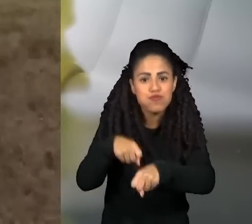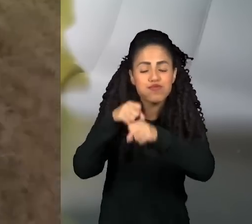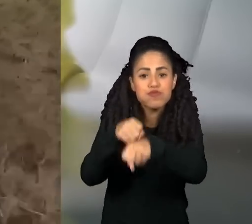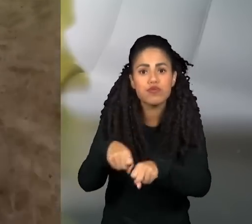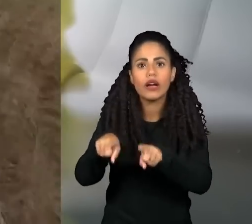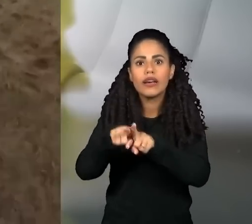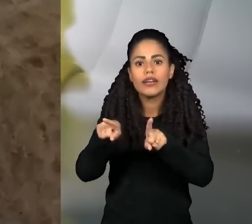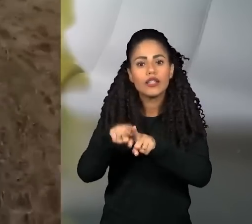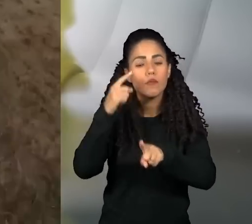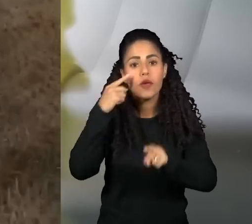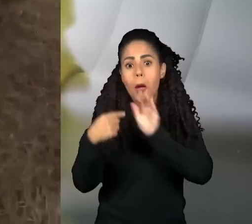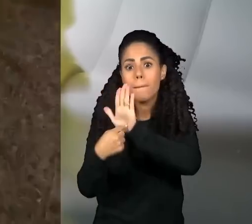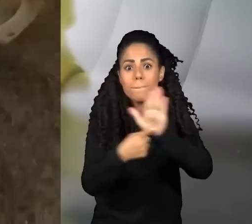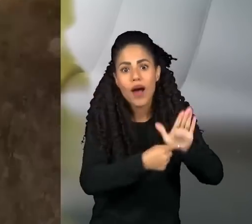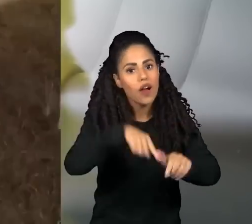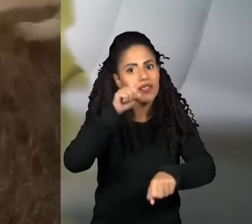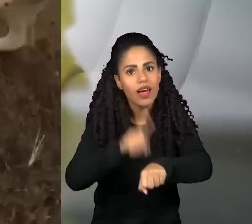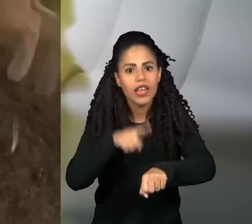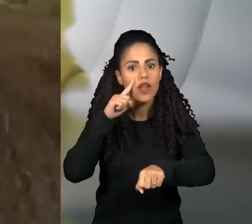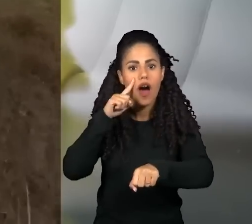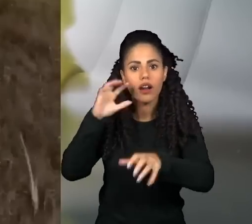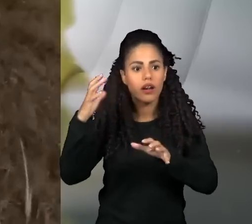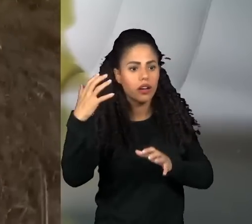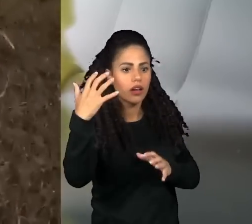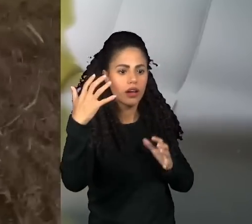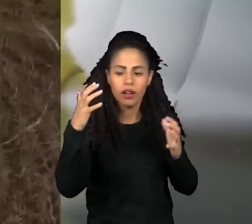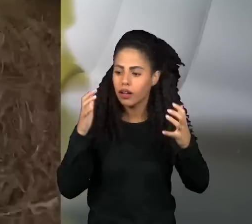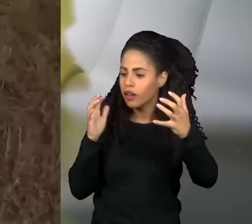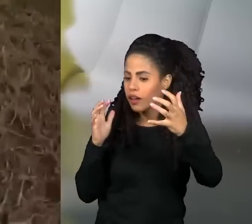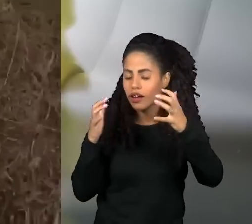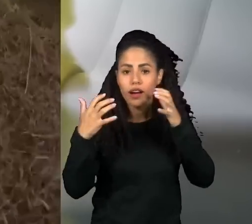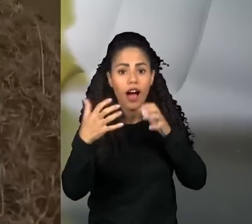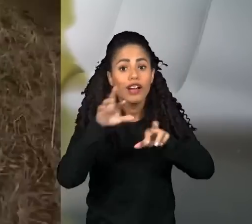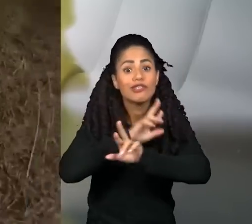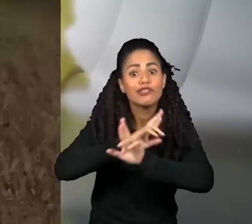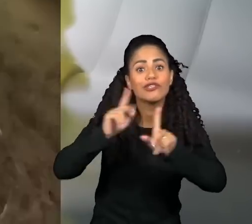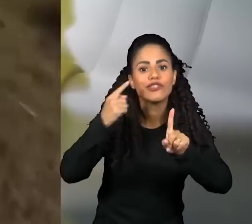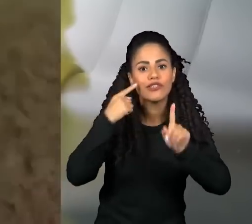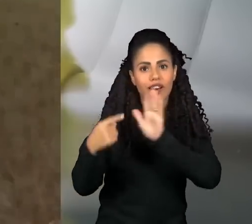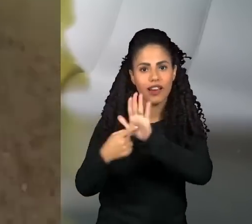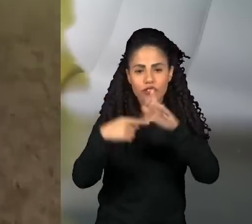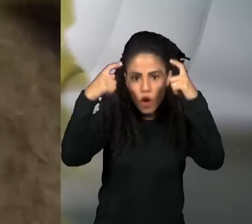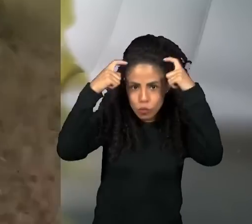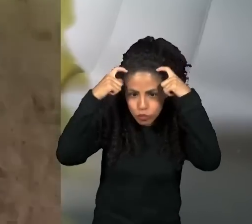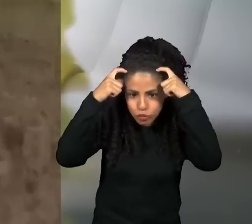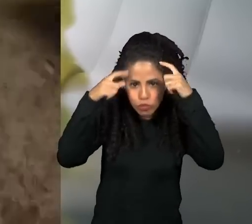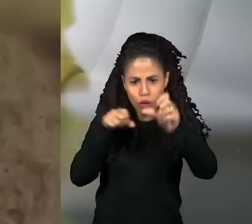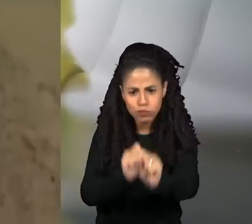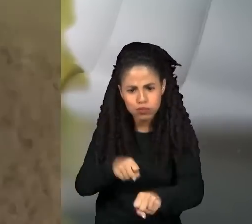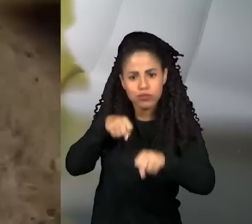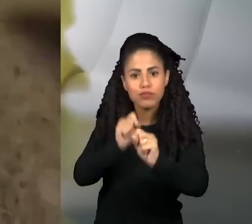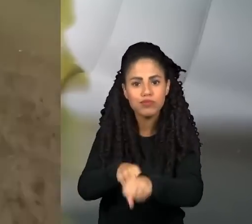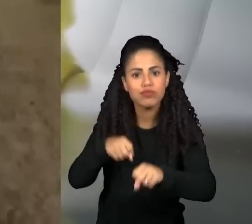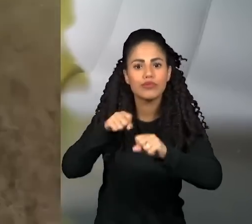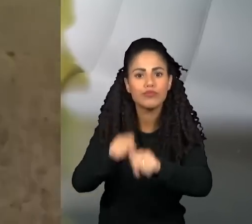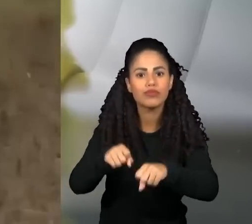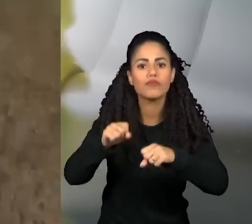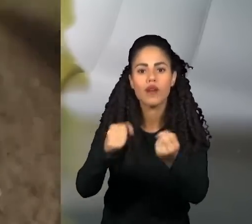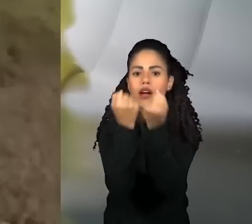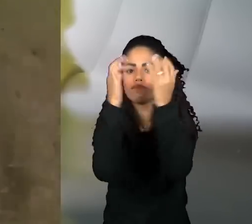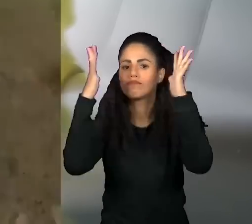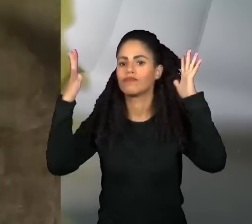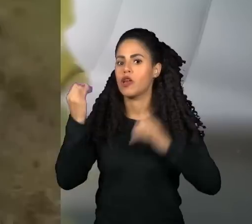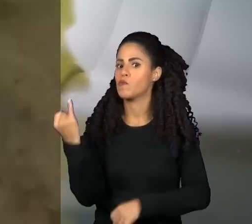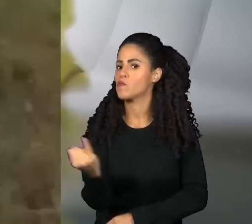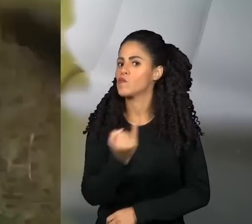equipamento registra imagens diferentes deste grande predador. O leão africano é essencial para o equilíbrio dos